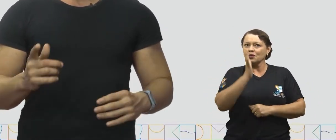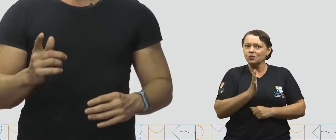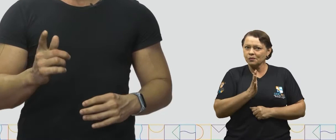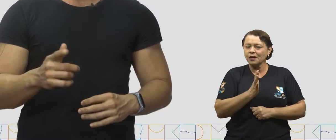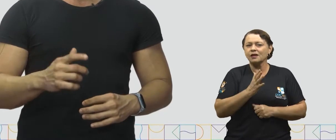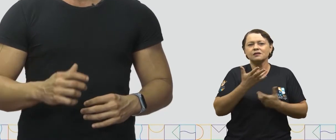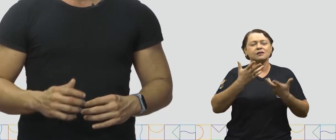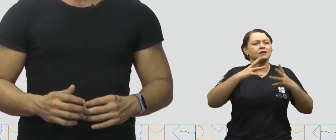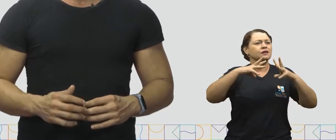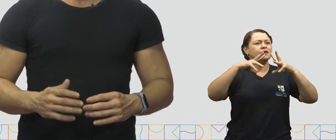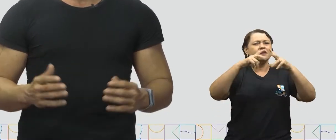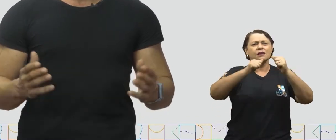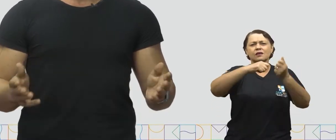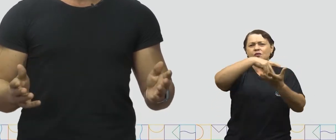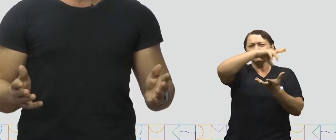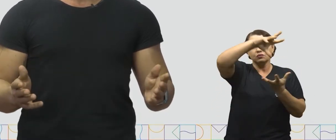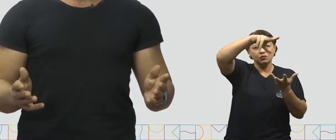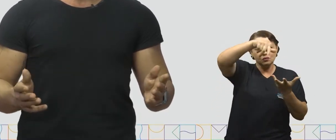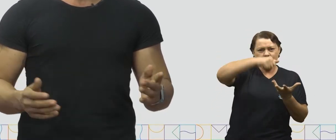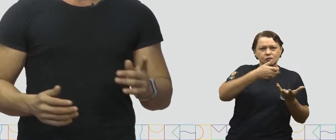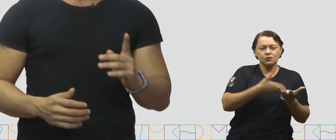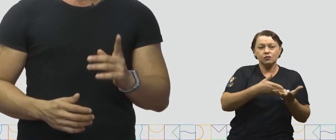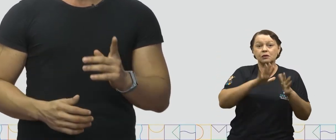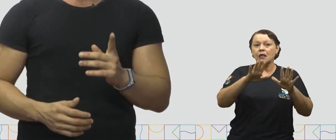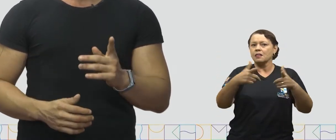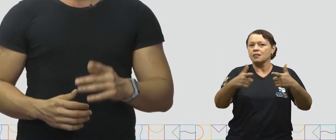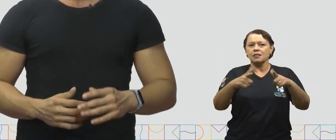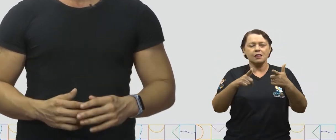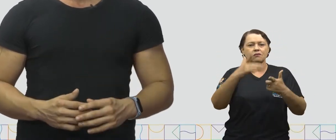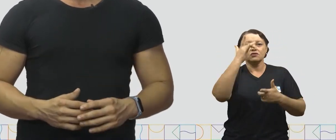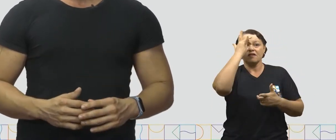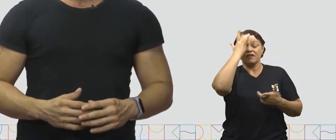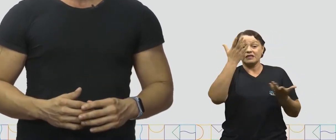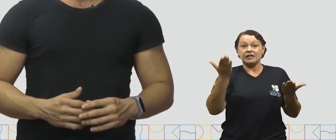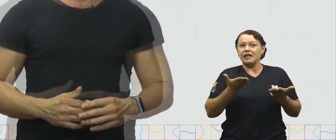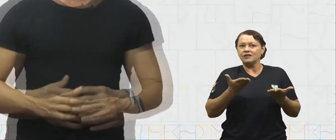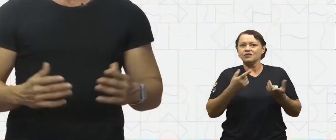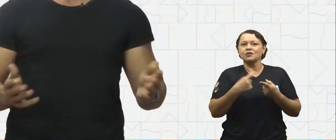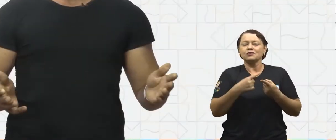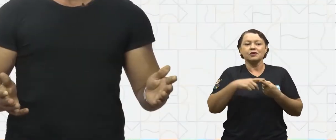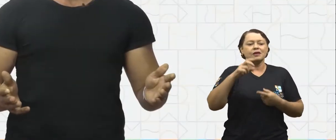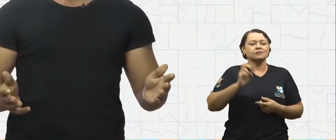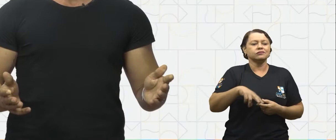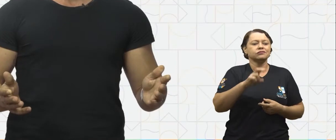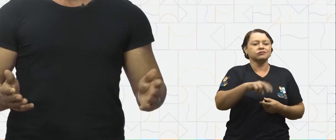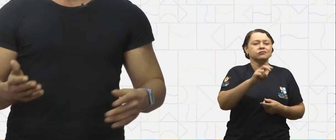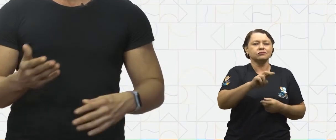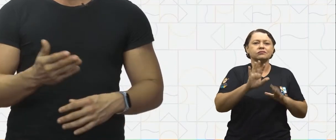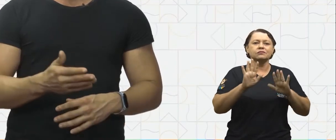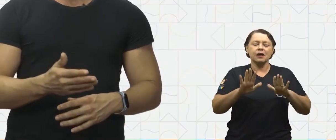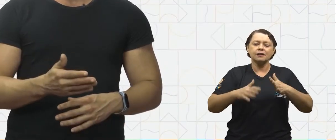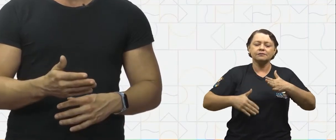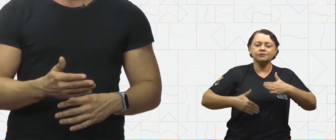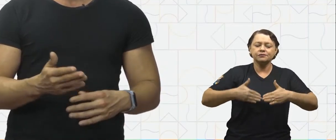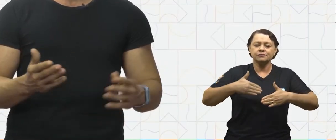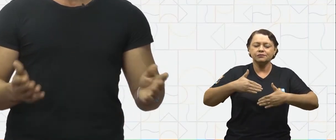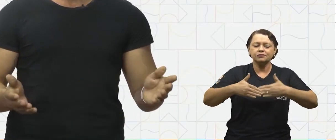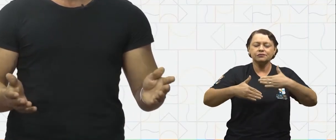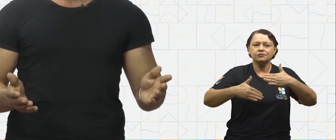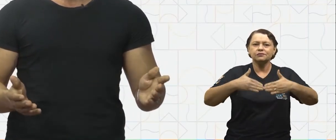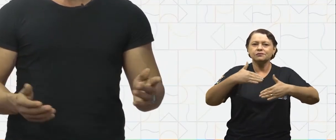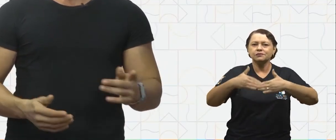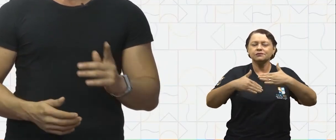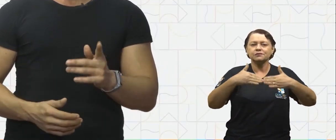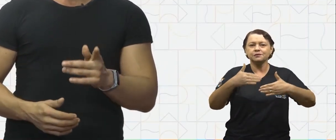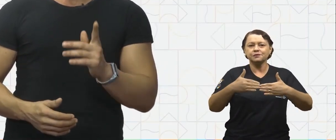mensageiros não tinham as facilidades de hoje em dia e faziam os percursos a pé. Com o passar do tempo, enviar cartas ficou bem